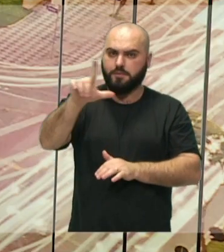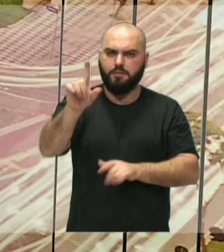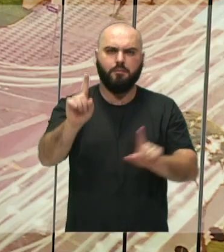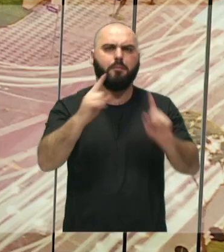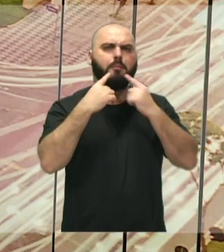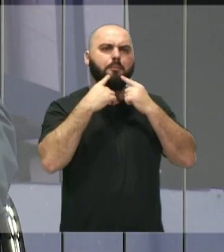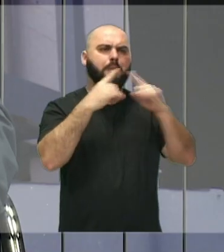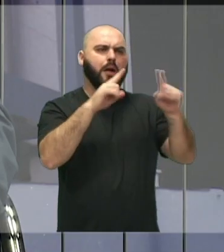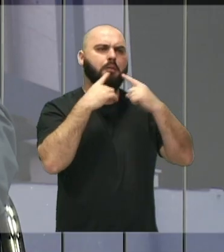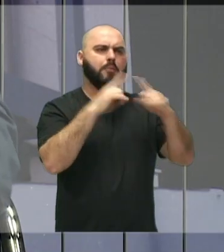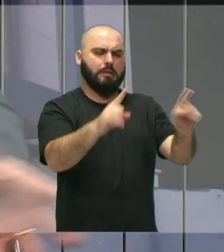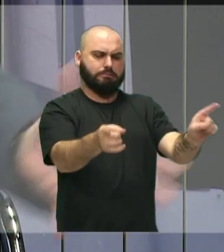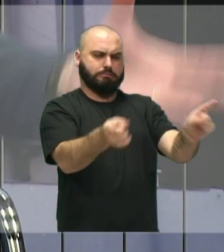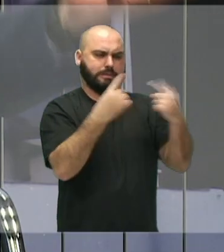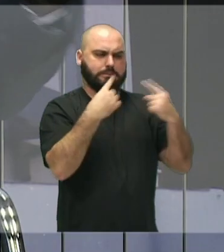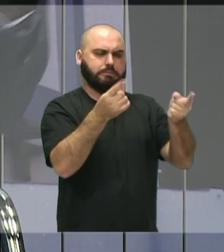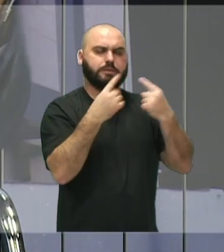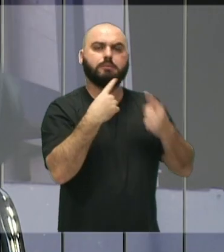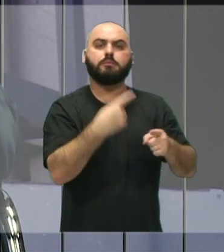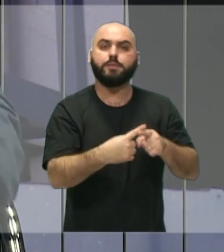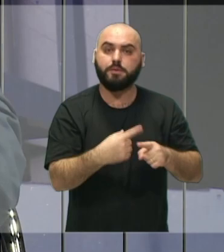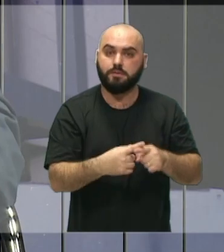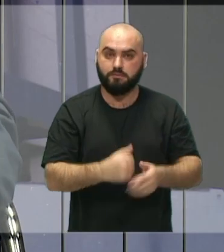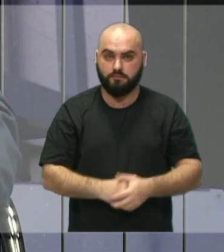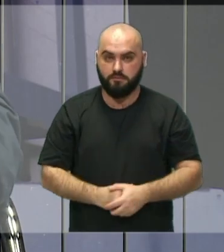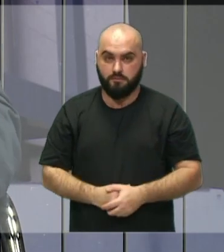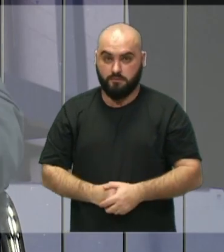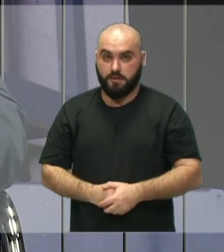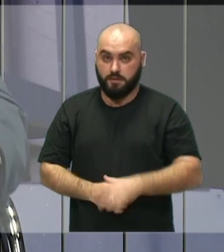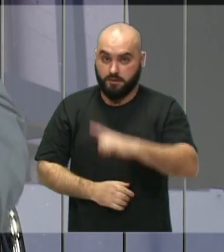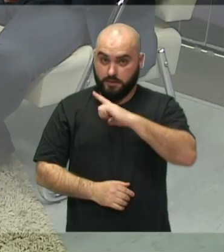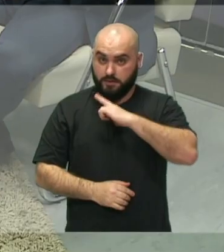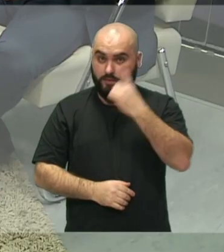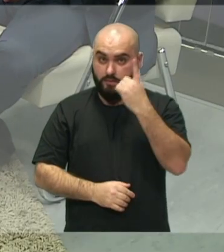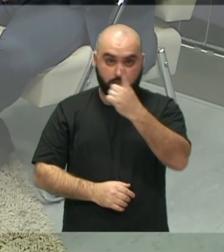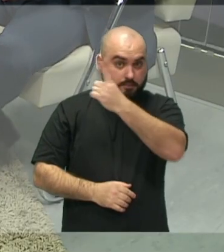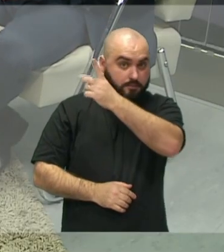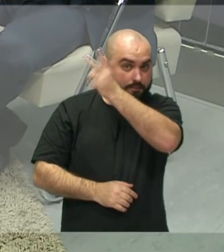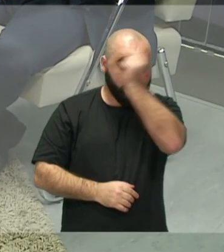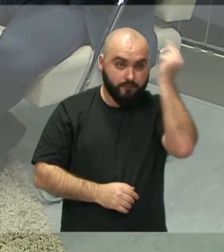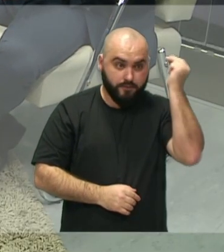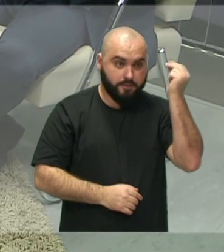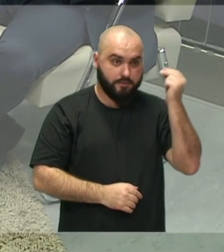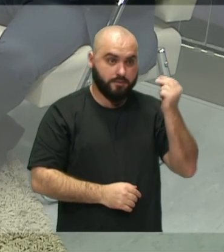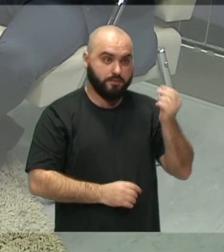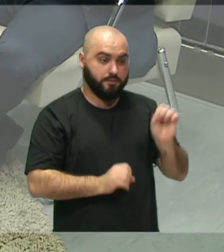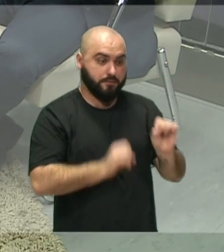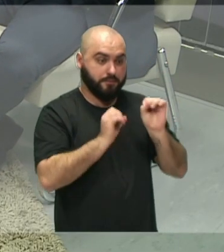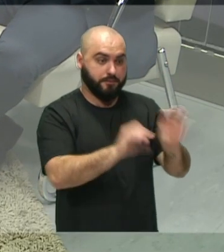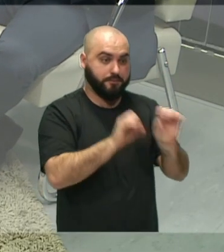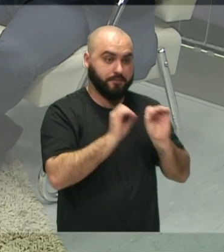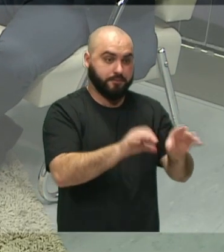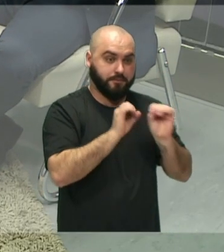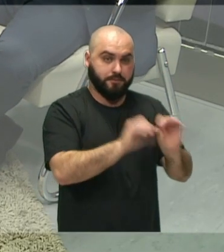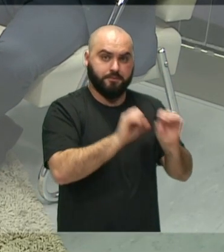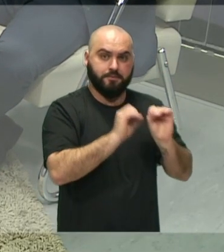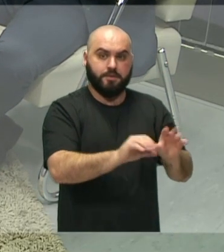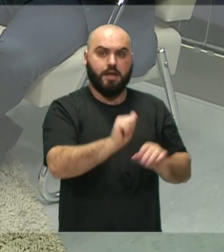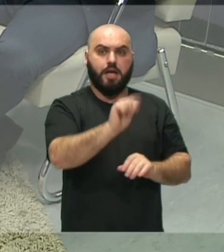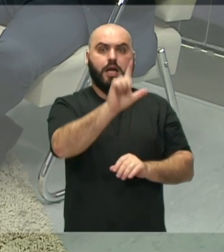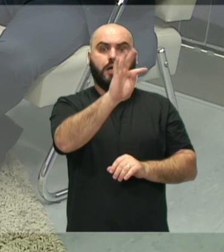muito através disso. Nós viemos de um governo onde investia muito no rendimento. O alto rendimento era